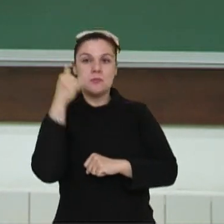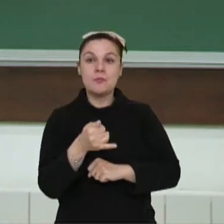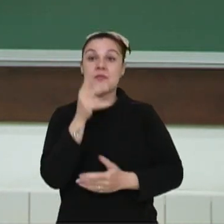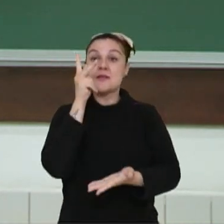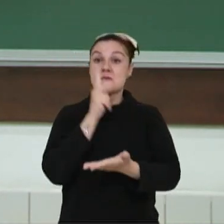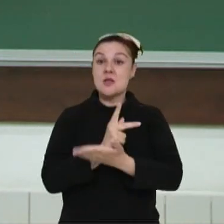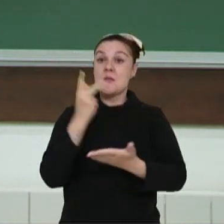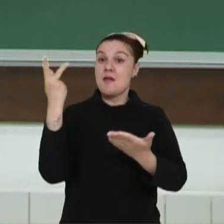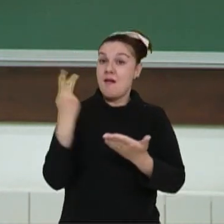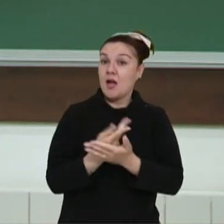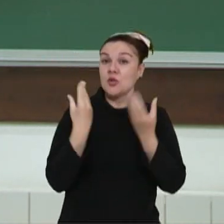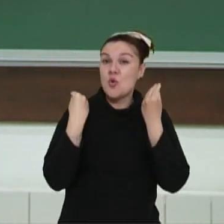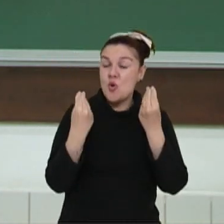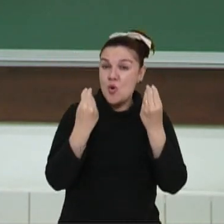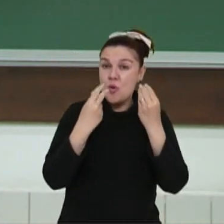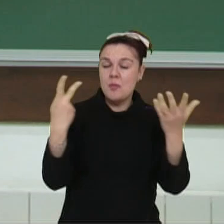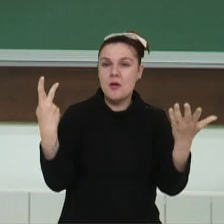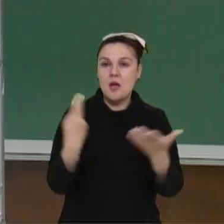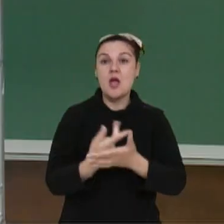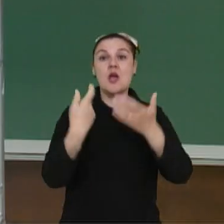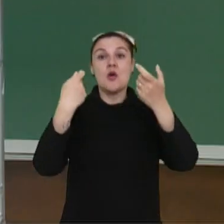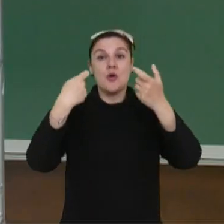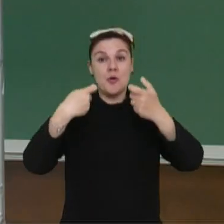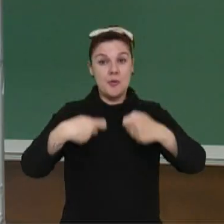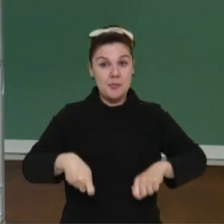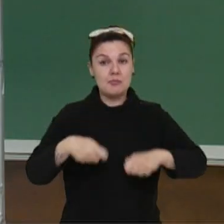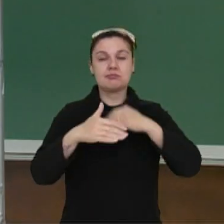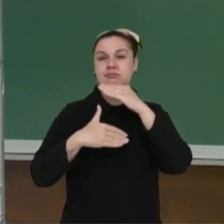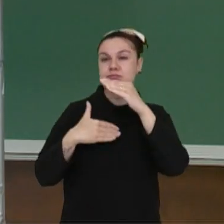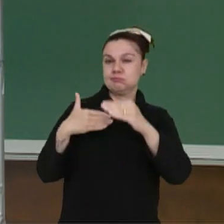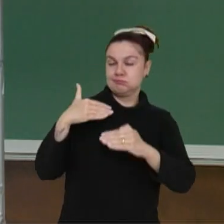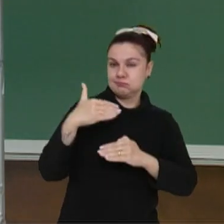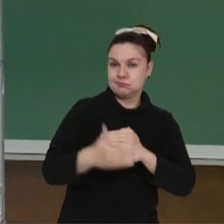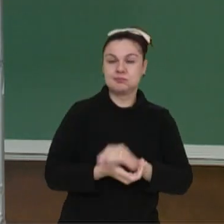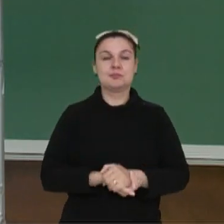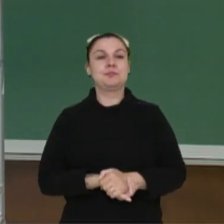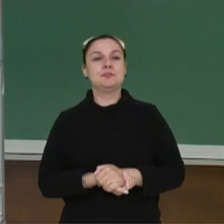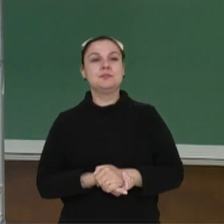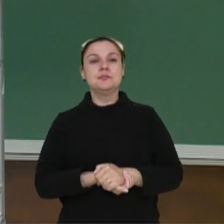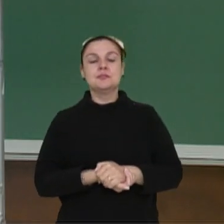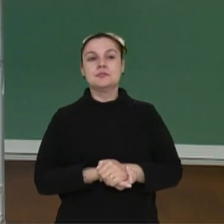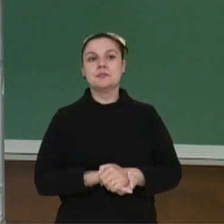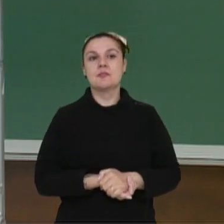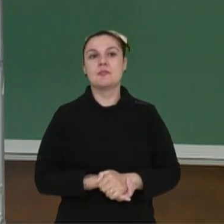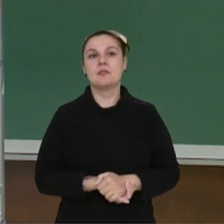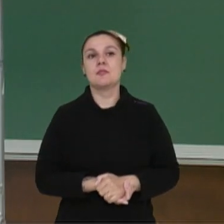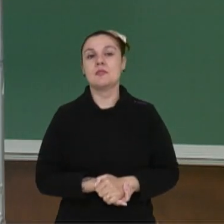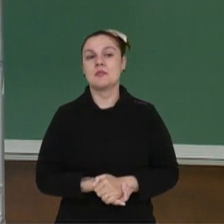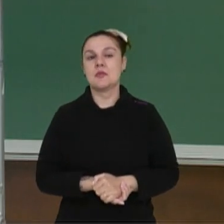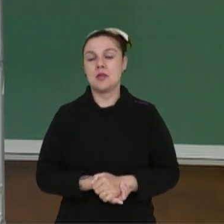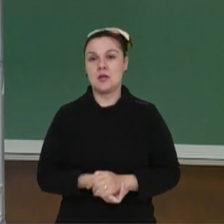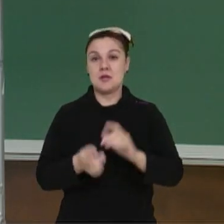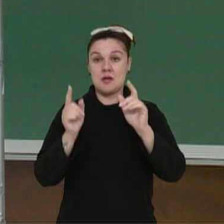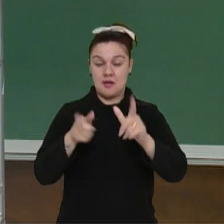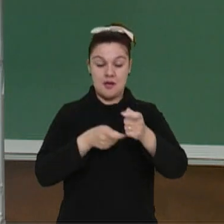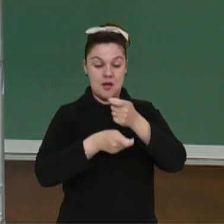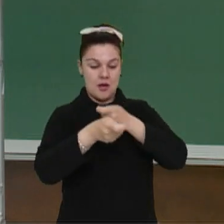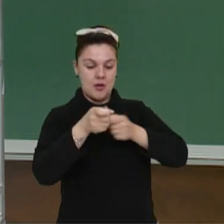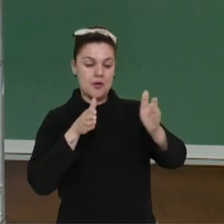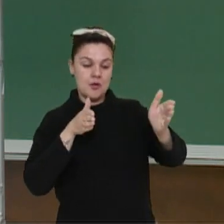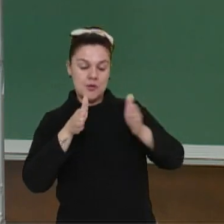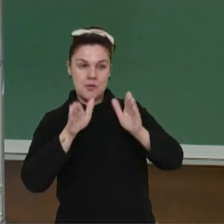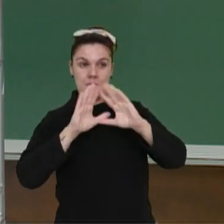foi errado e o quanto isso precisa ser reparado ao longo dos anos e tudo mais. E aí a economia do